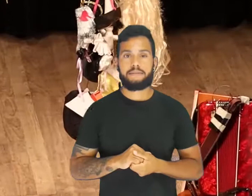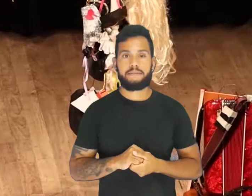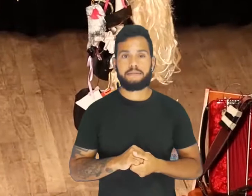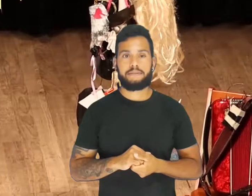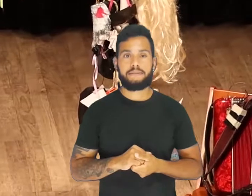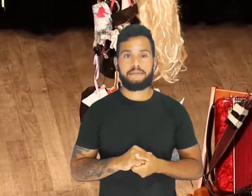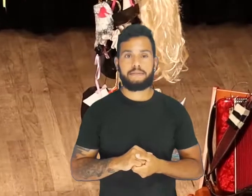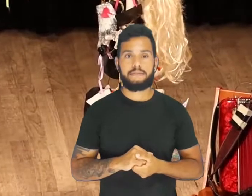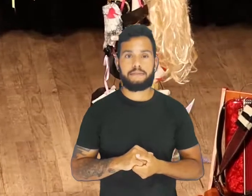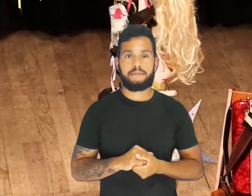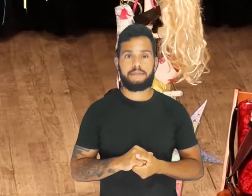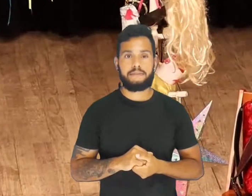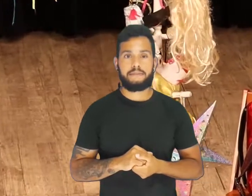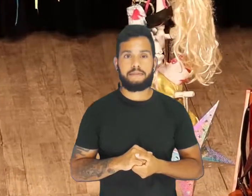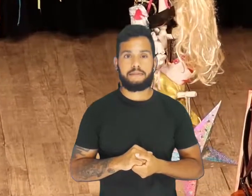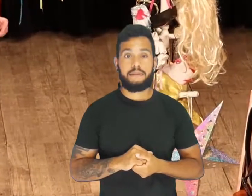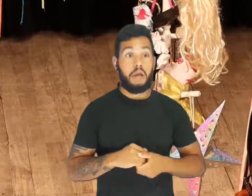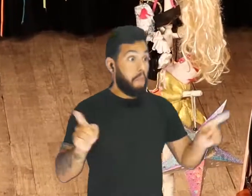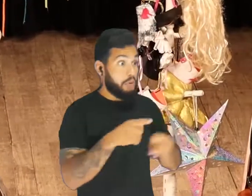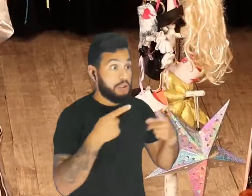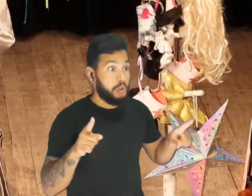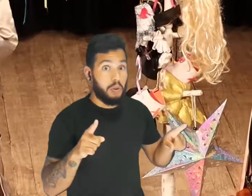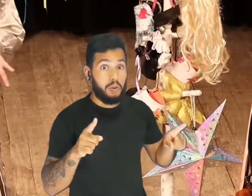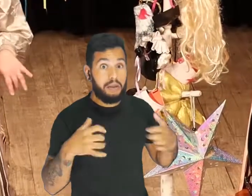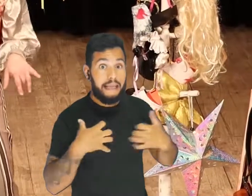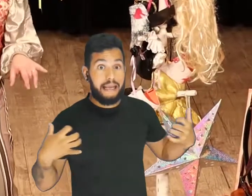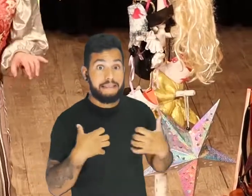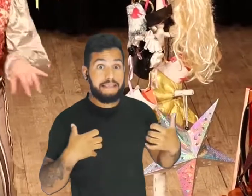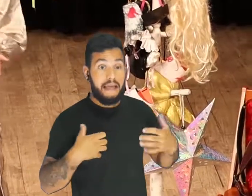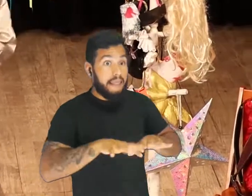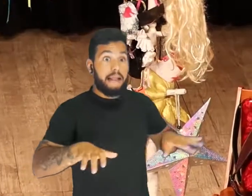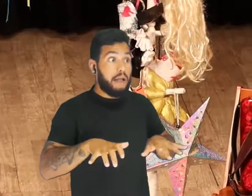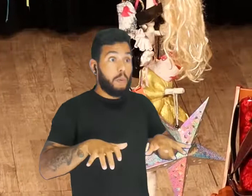Alegria. É, beleza. Segunda palavra. É.